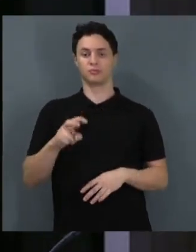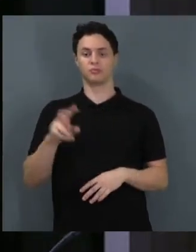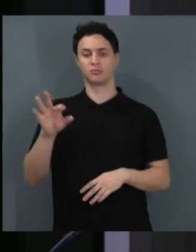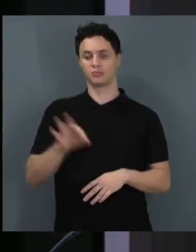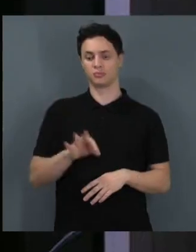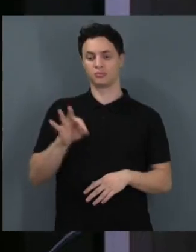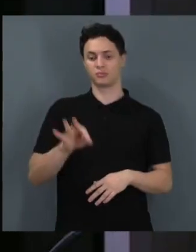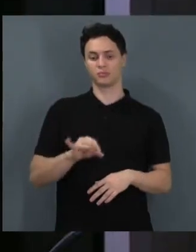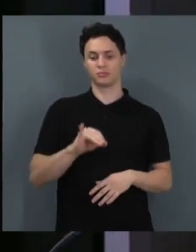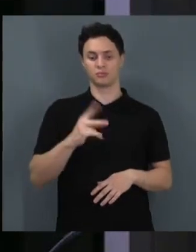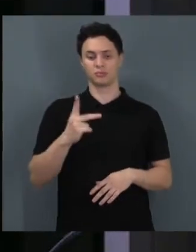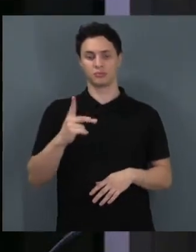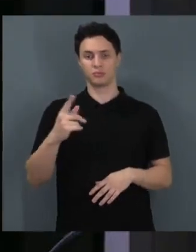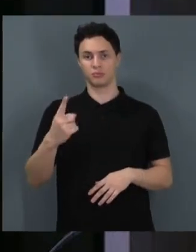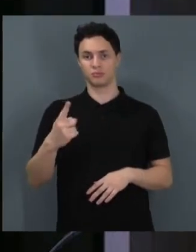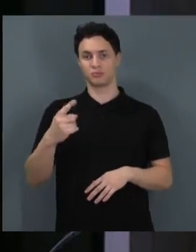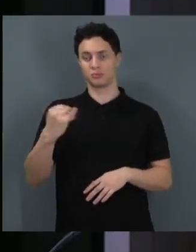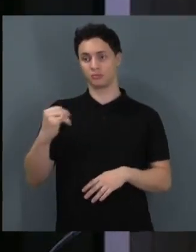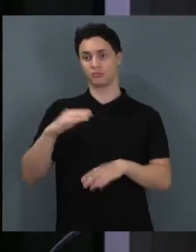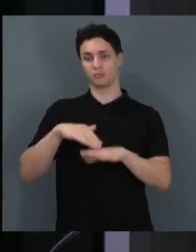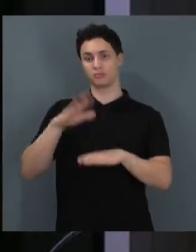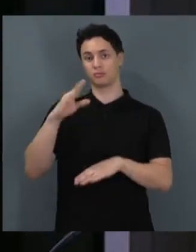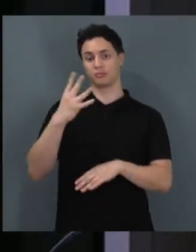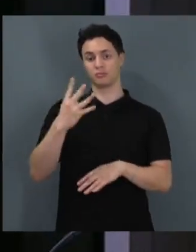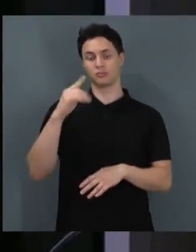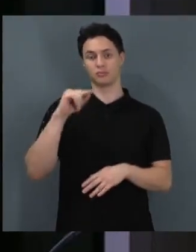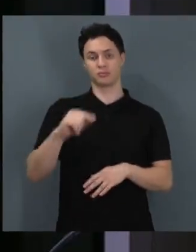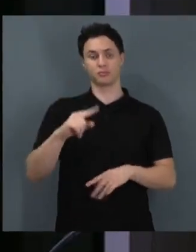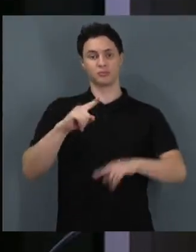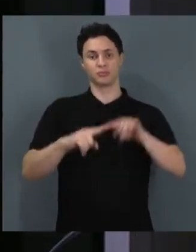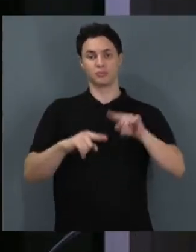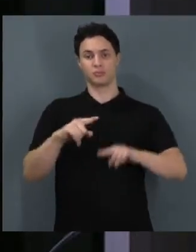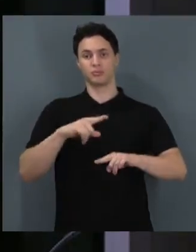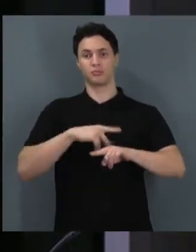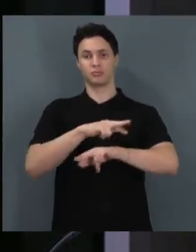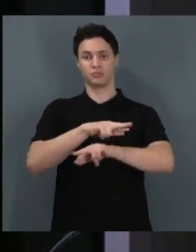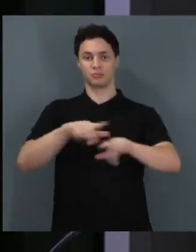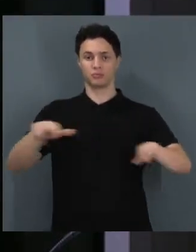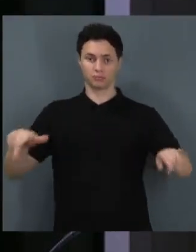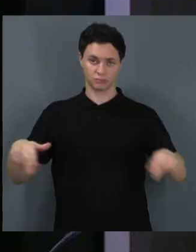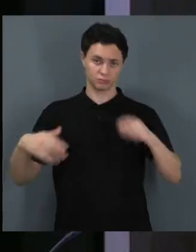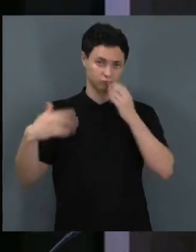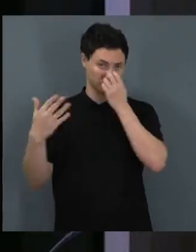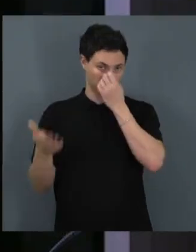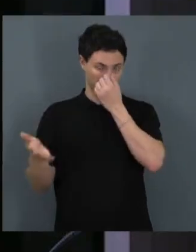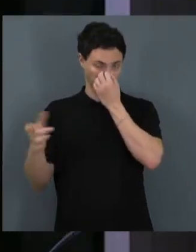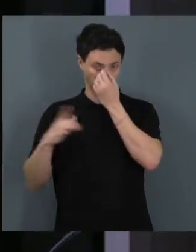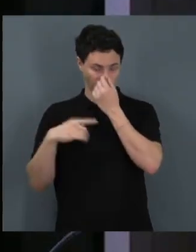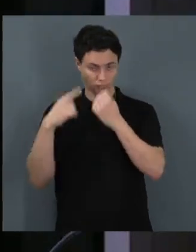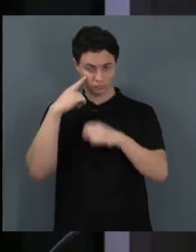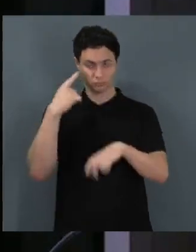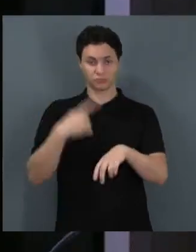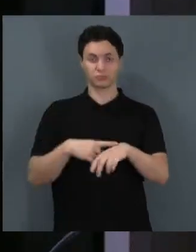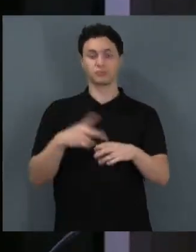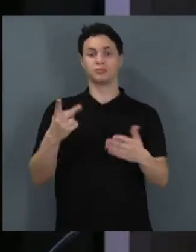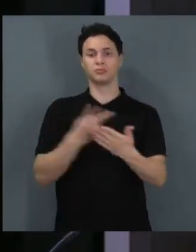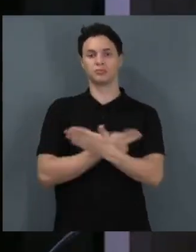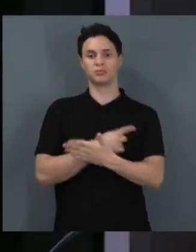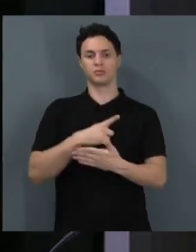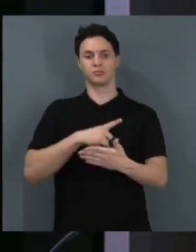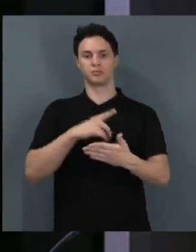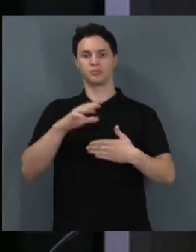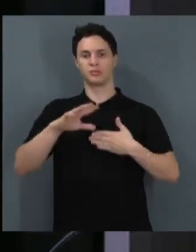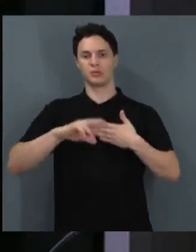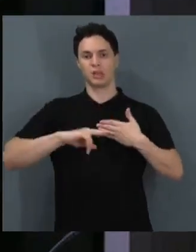IPI de mais de 4 mil produtos diferentes. E imediatamente houve uma reação, houve